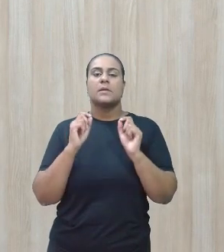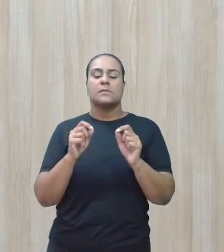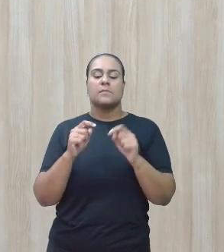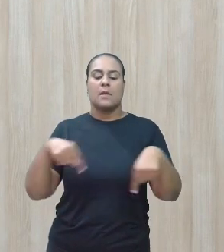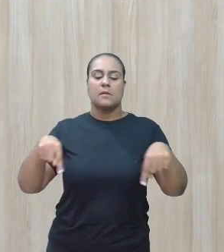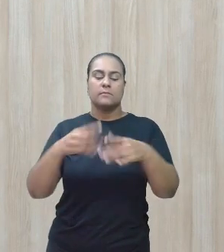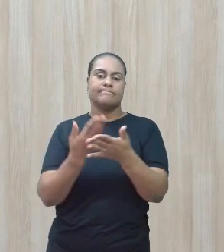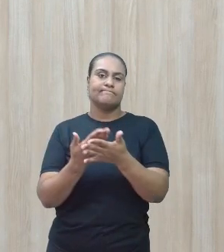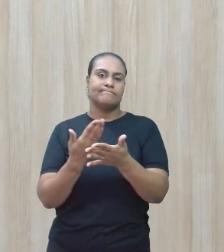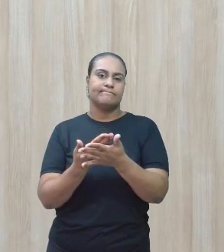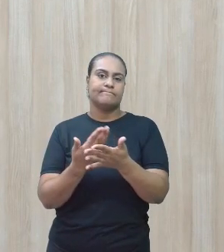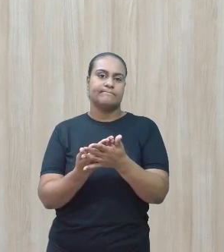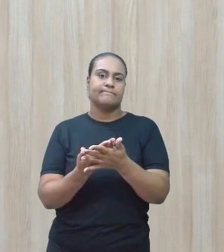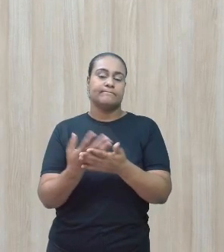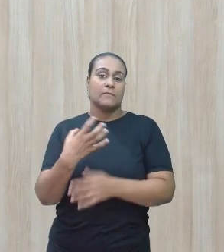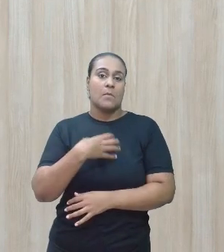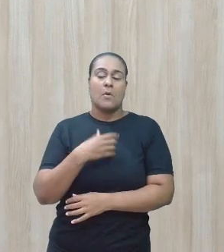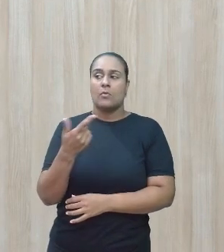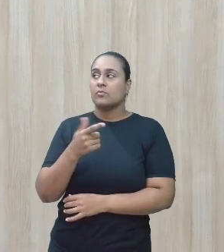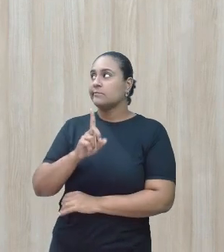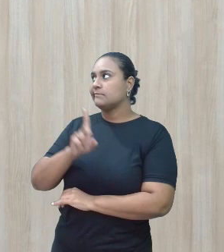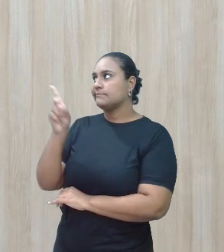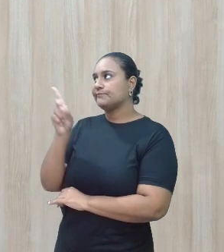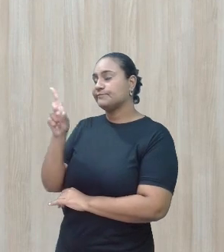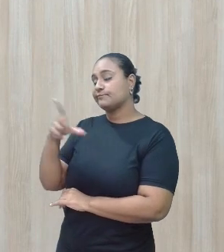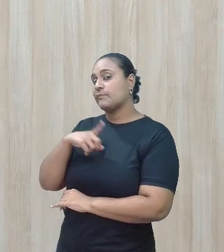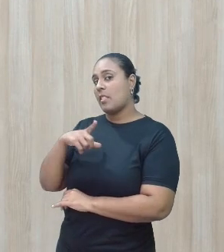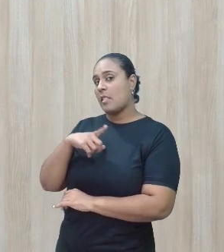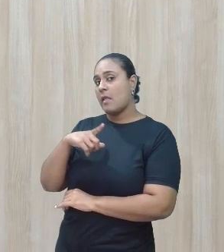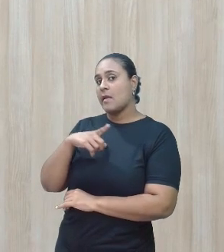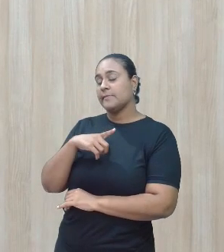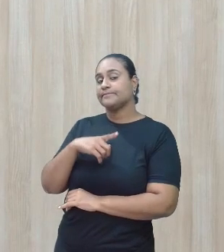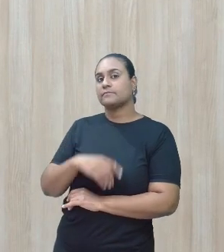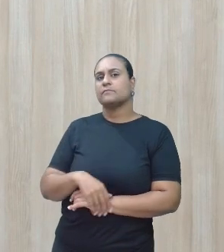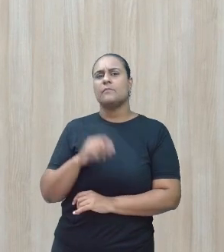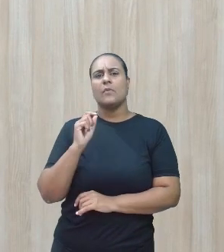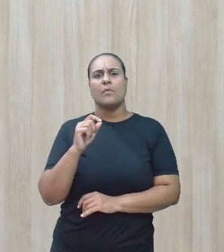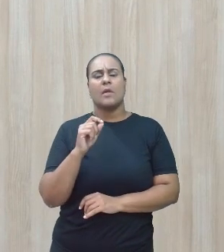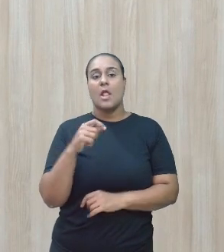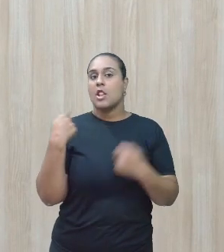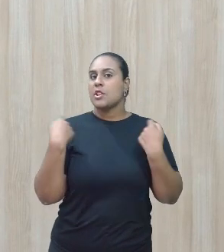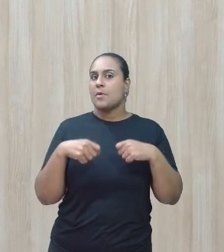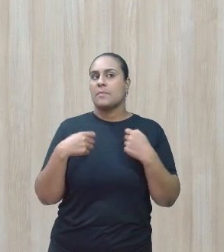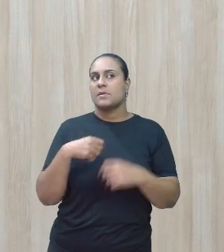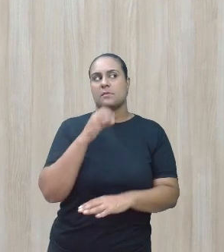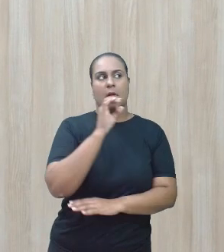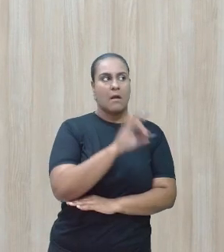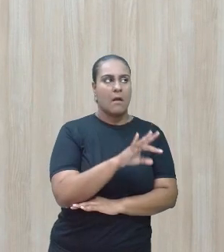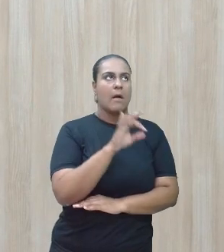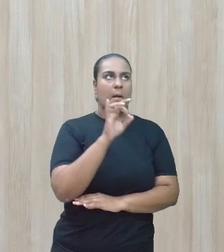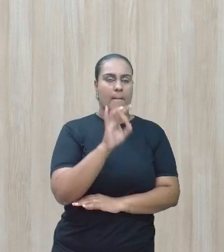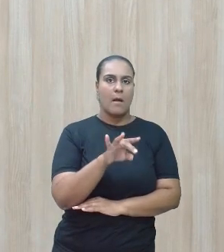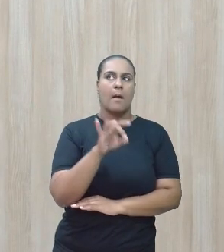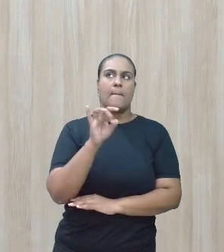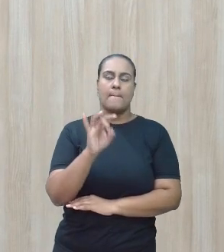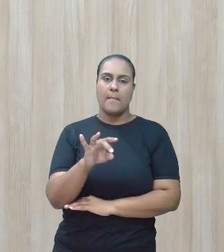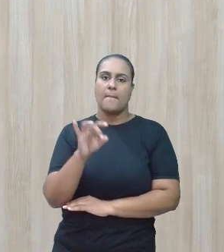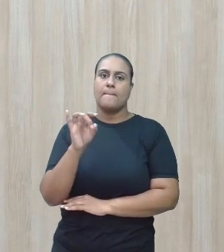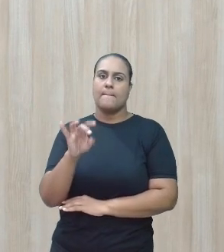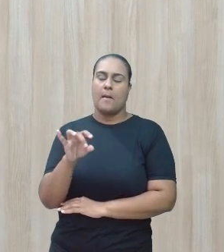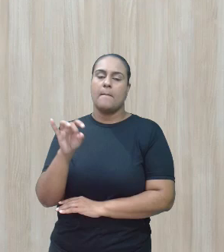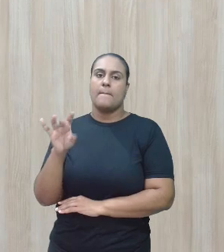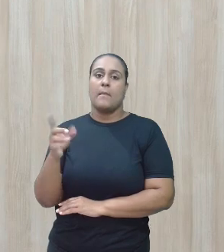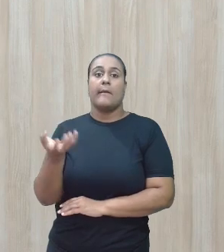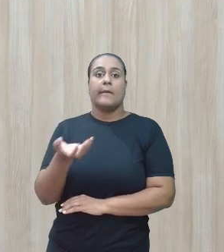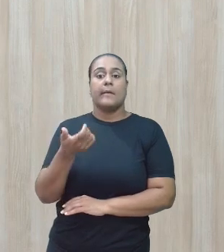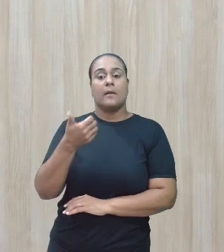de aula que o modo 2, ele tem a vantagem de você não precisar ir de elemento para elemento. Se a gente queria determinar